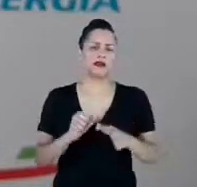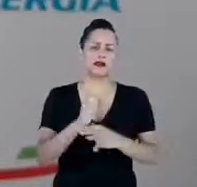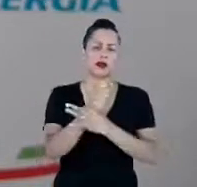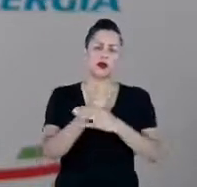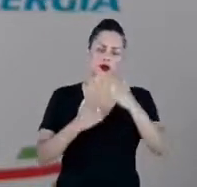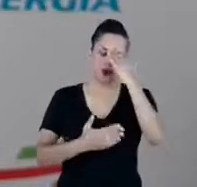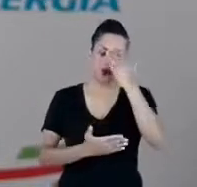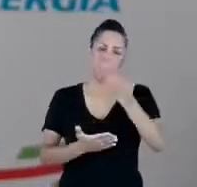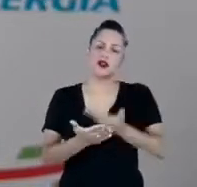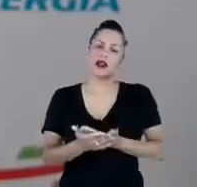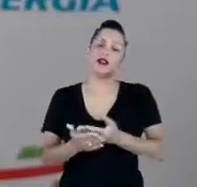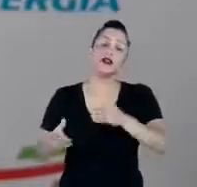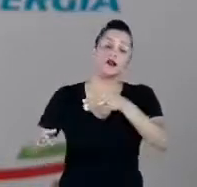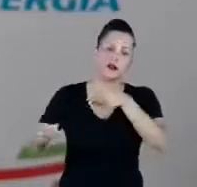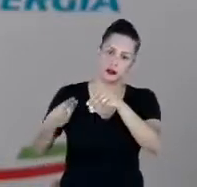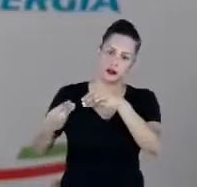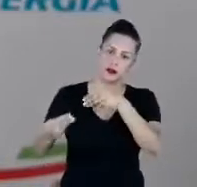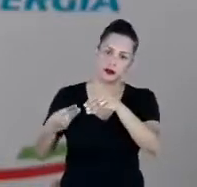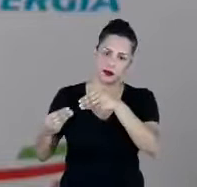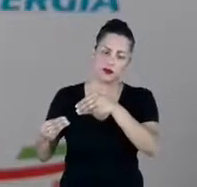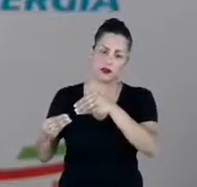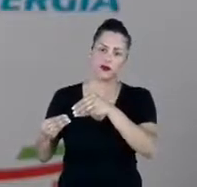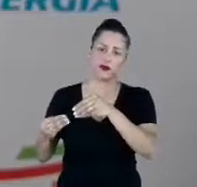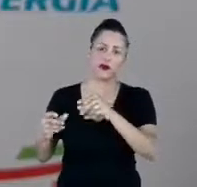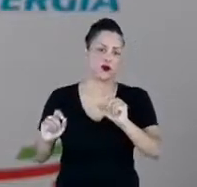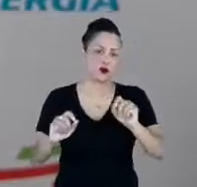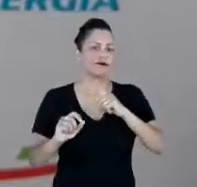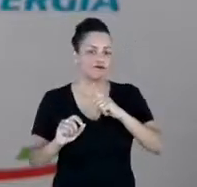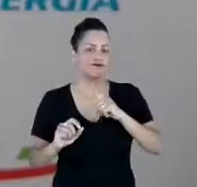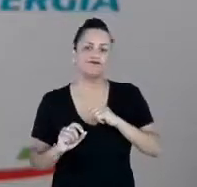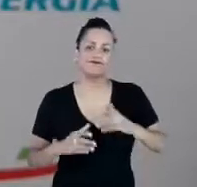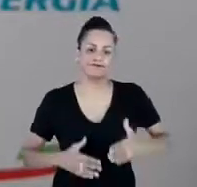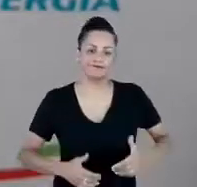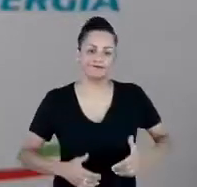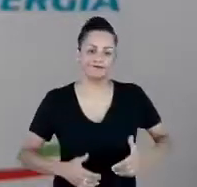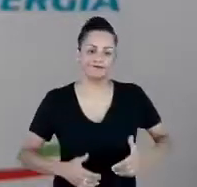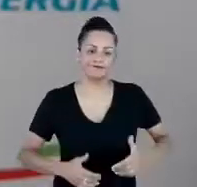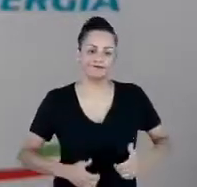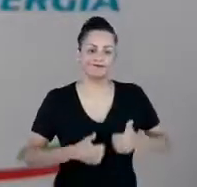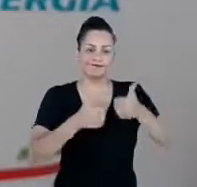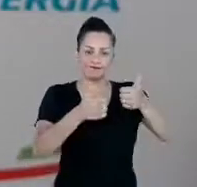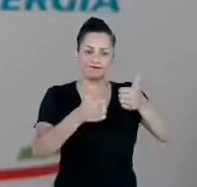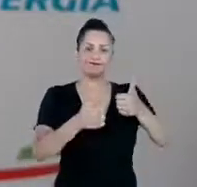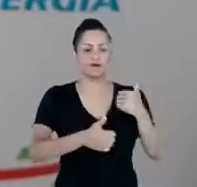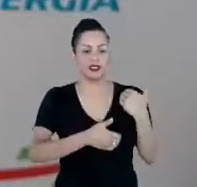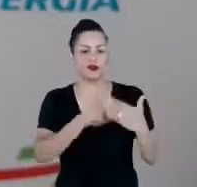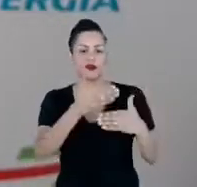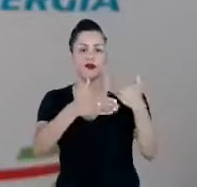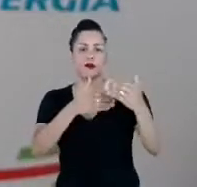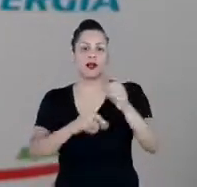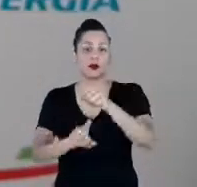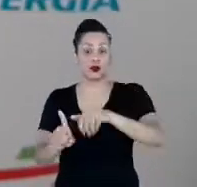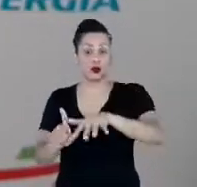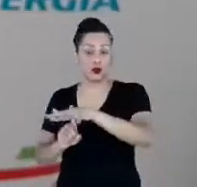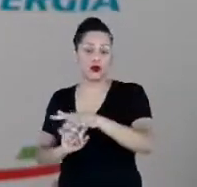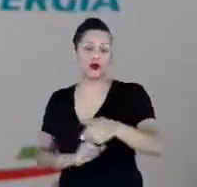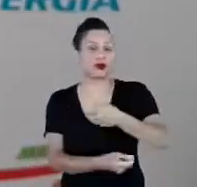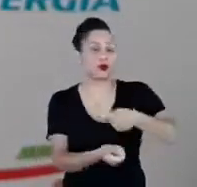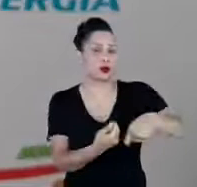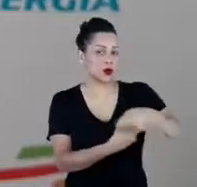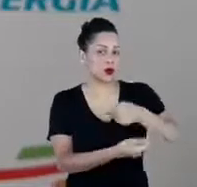confiante flexível criando o bem-estar para o desenvolvimento social e econômico